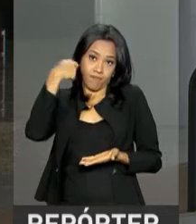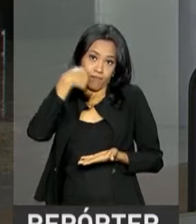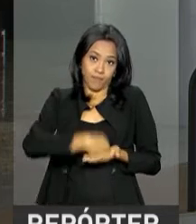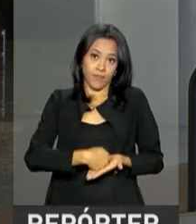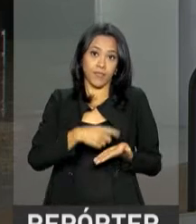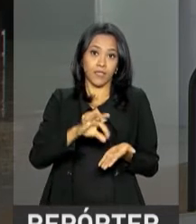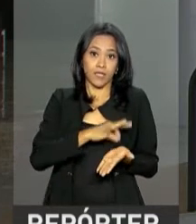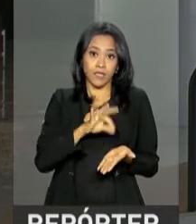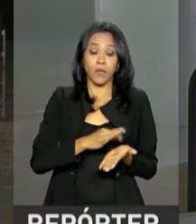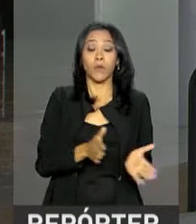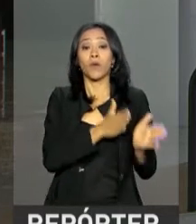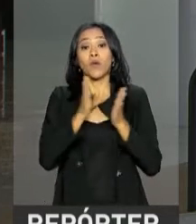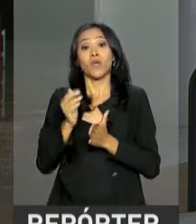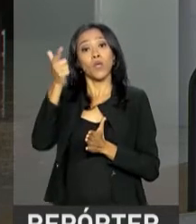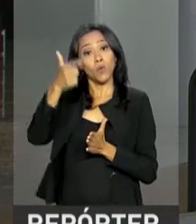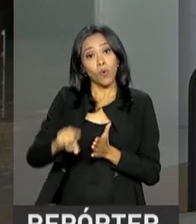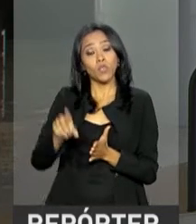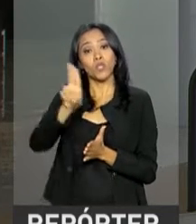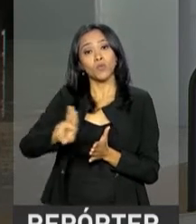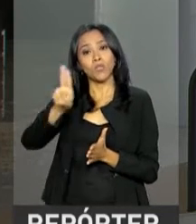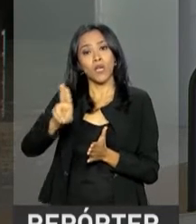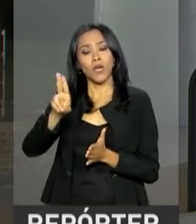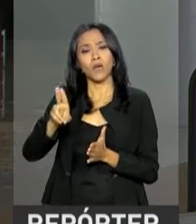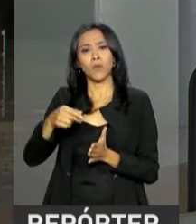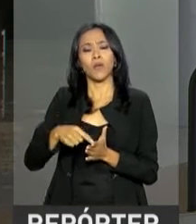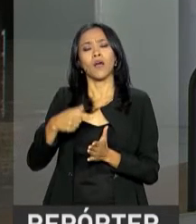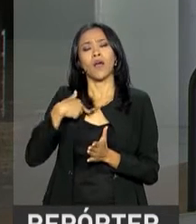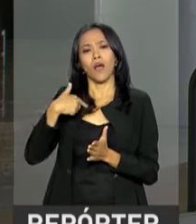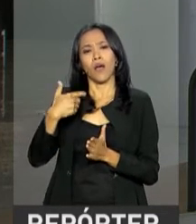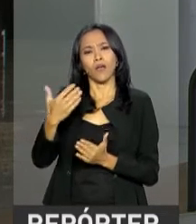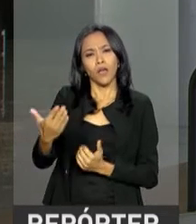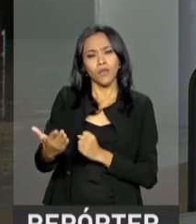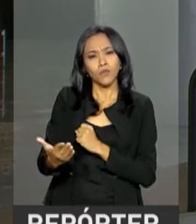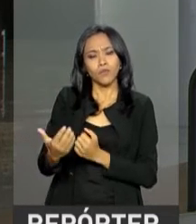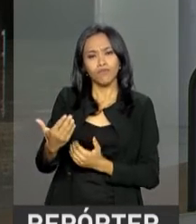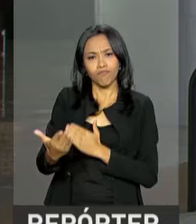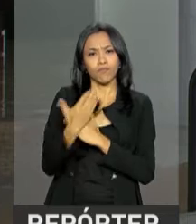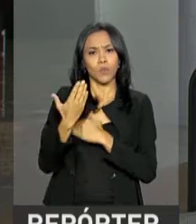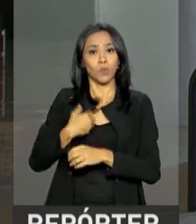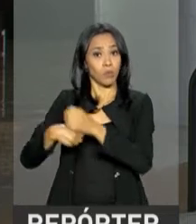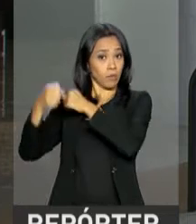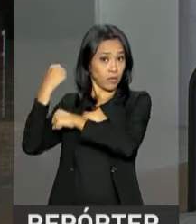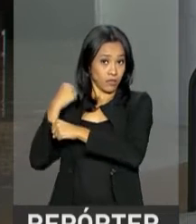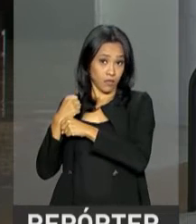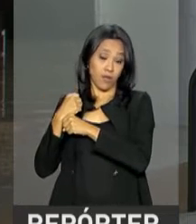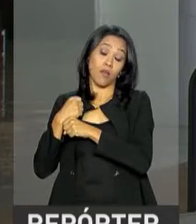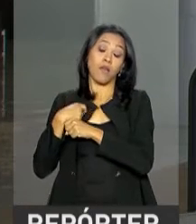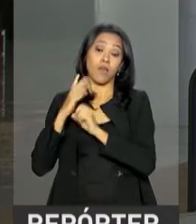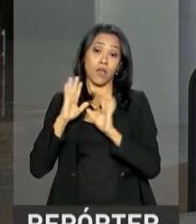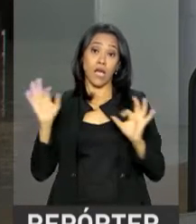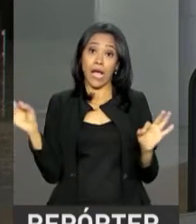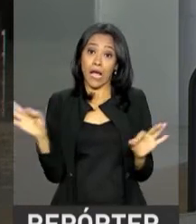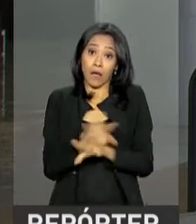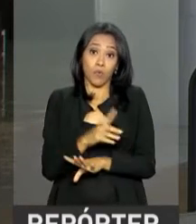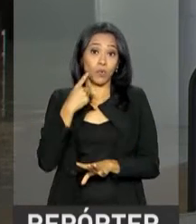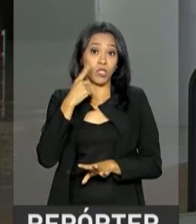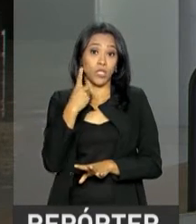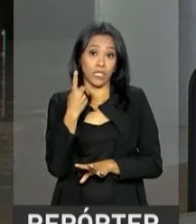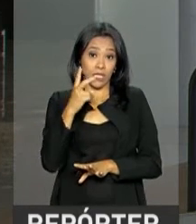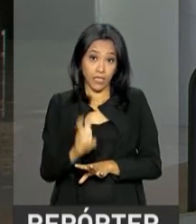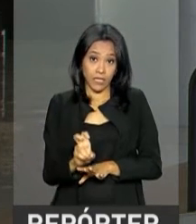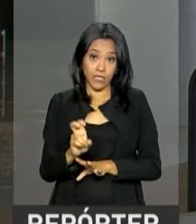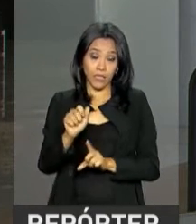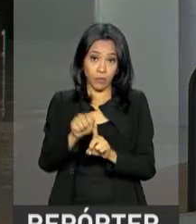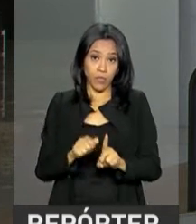aqueles que usaram o benefício no ano passado mas faltaram às provas terminou no dia 15 de abril quase 4 c